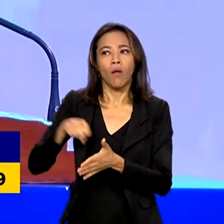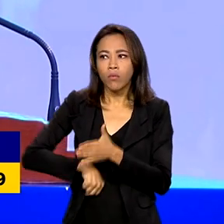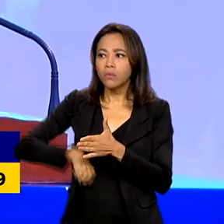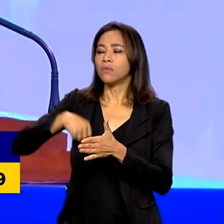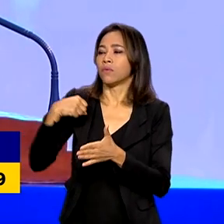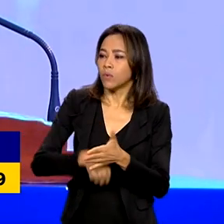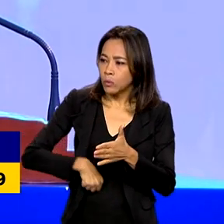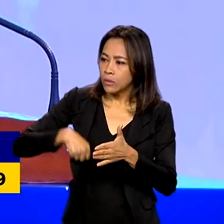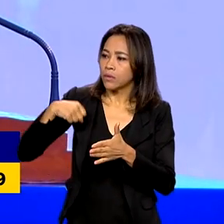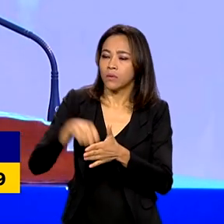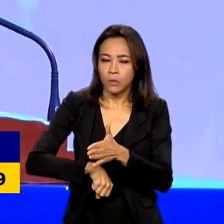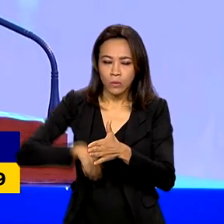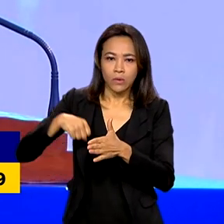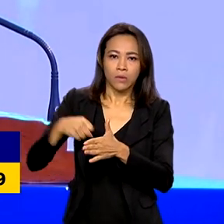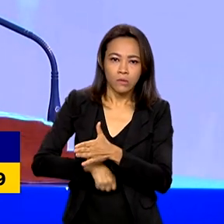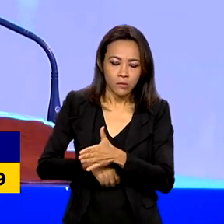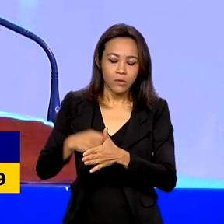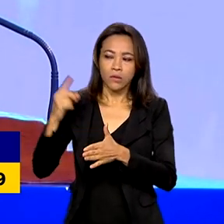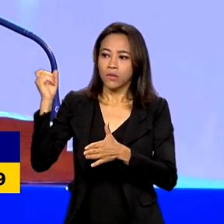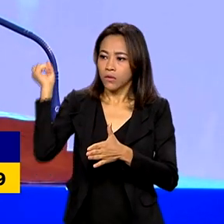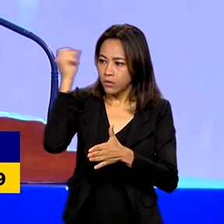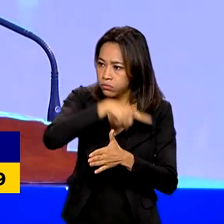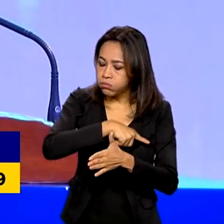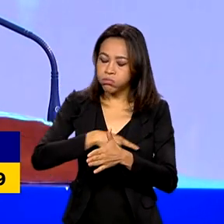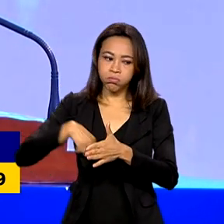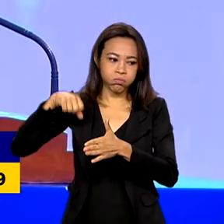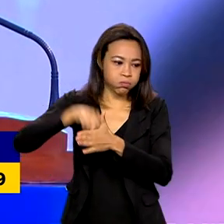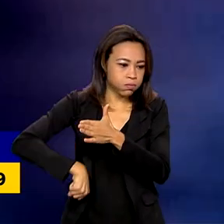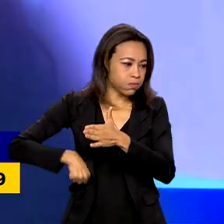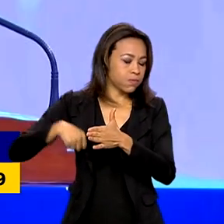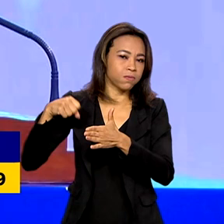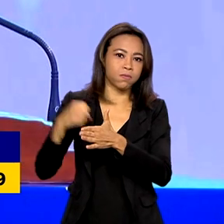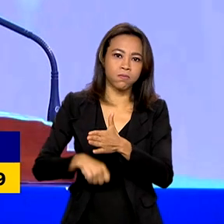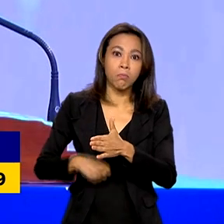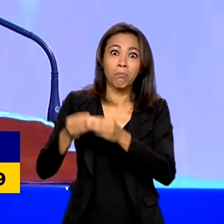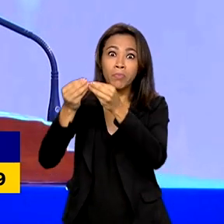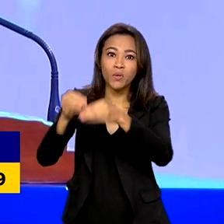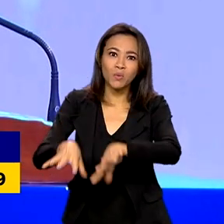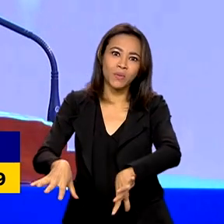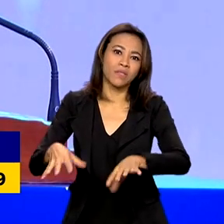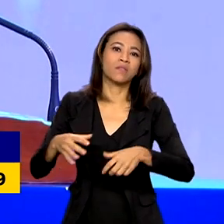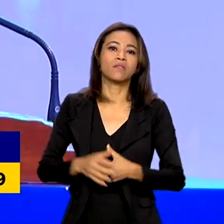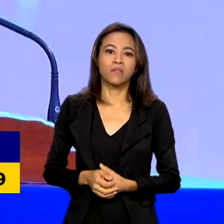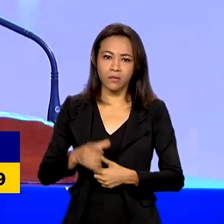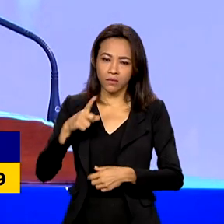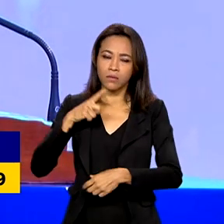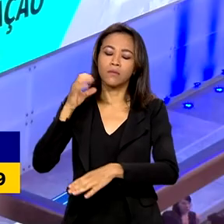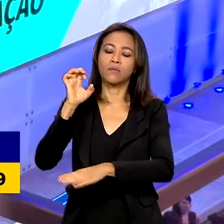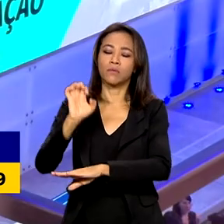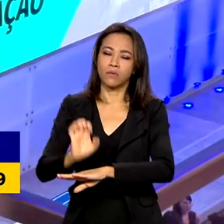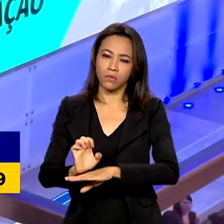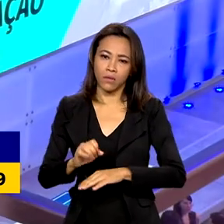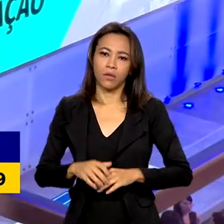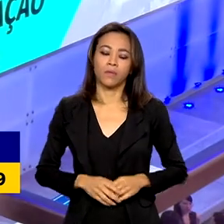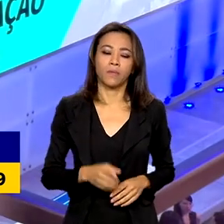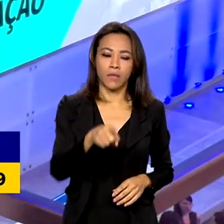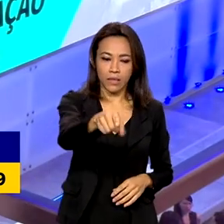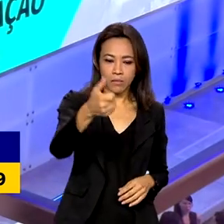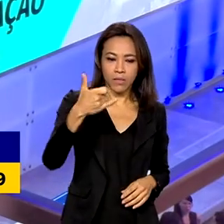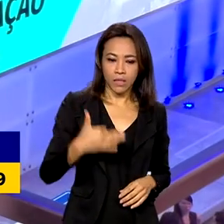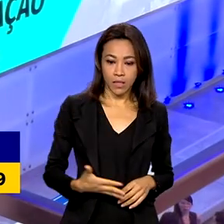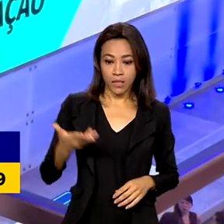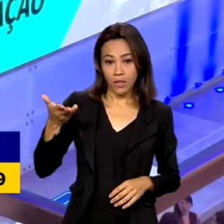O aeroporto travado, isso trouxe muitos prejuízos para o nosso estado. O aeroporto de